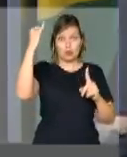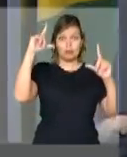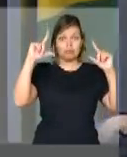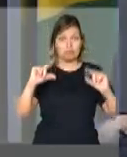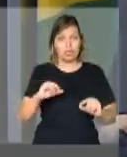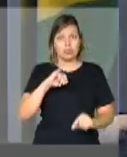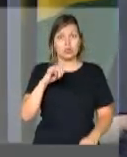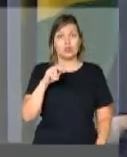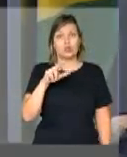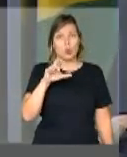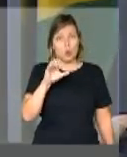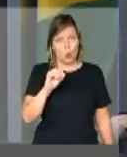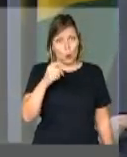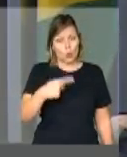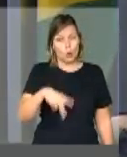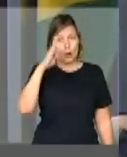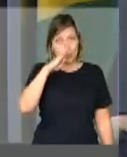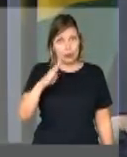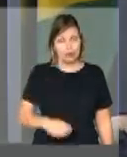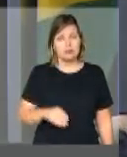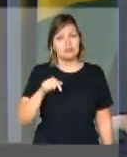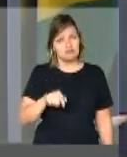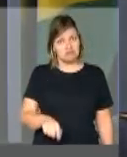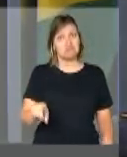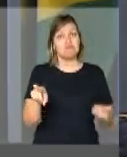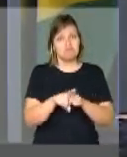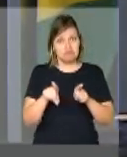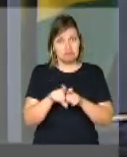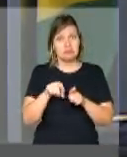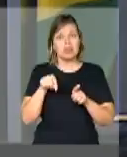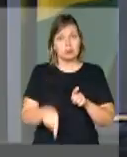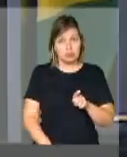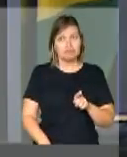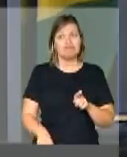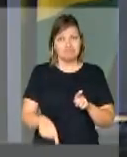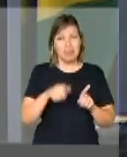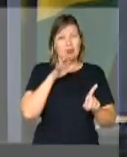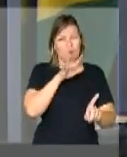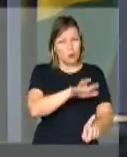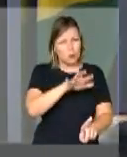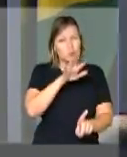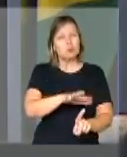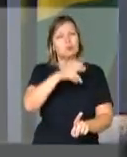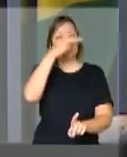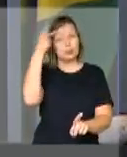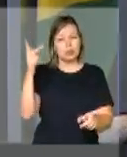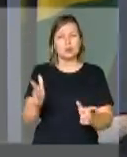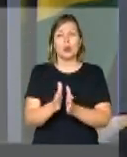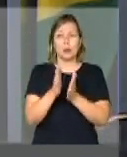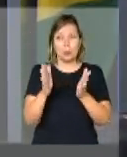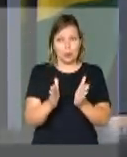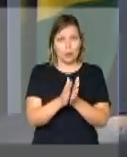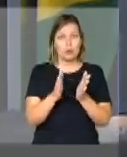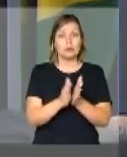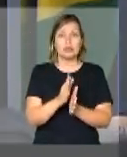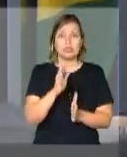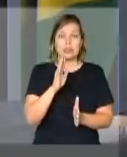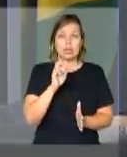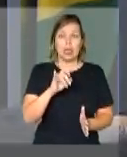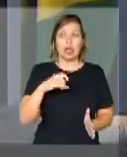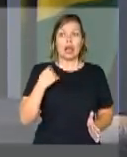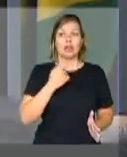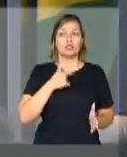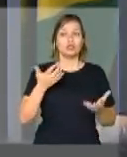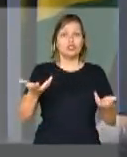Outro ponto que impacta todos nós, mas principalmente os mais pobres. Se a gente quer que os pobres tenham